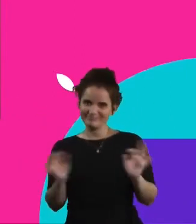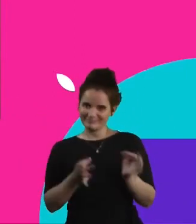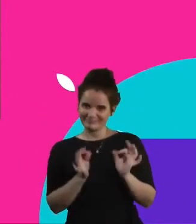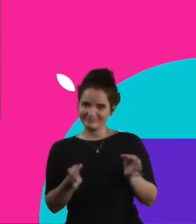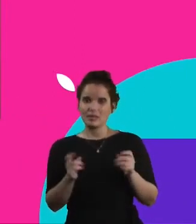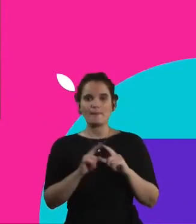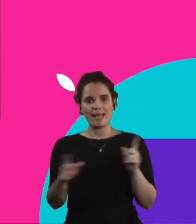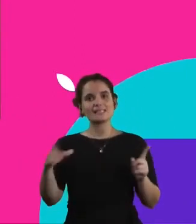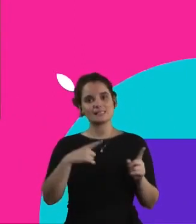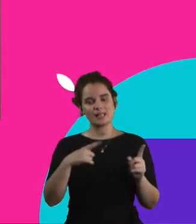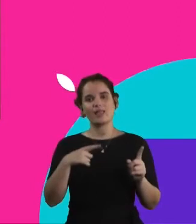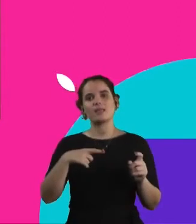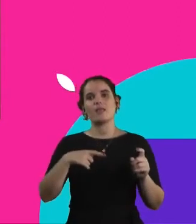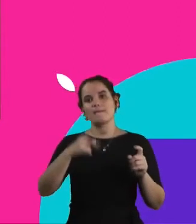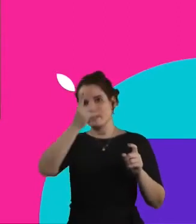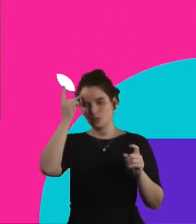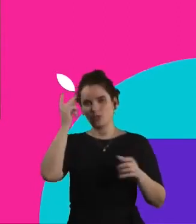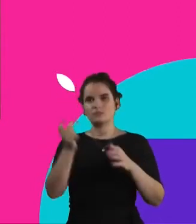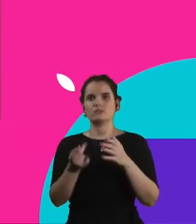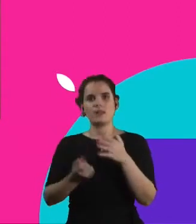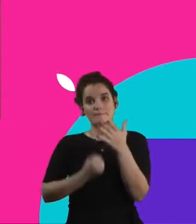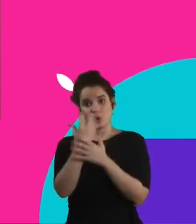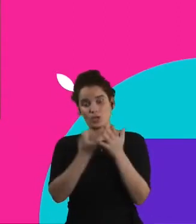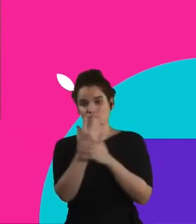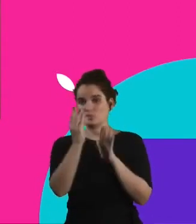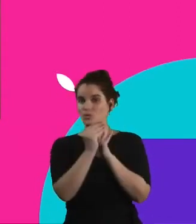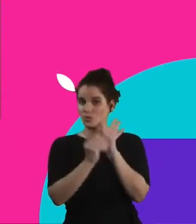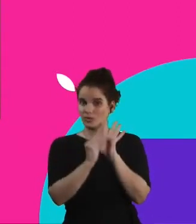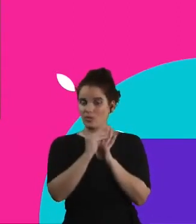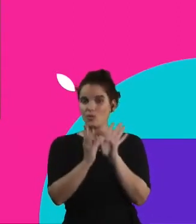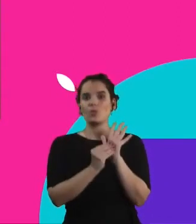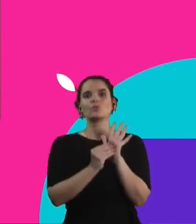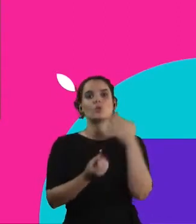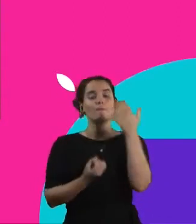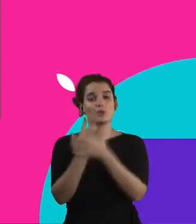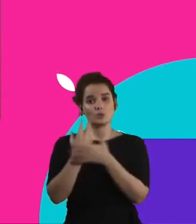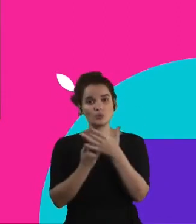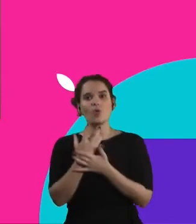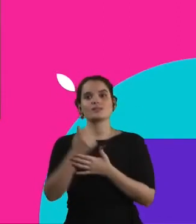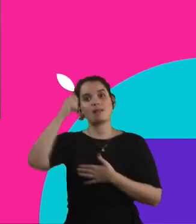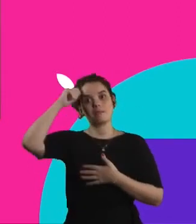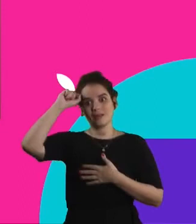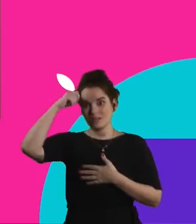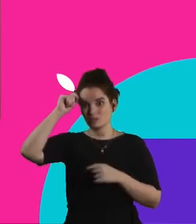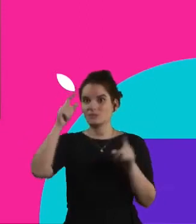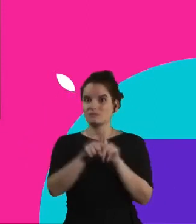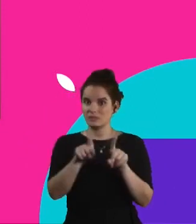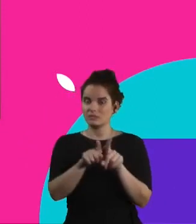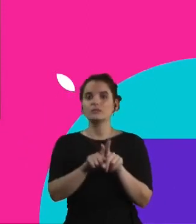muitos produtores de conteúdo, e inclusive produtores de conteúdo negro,